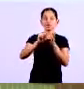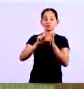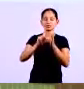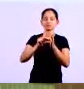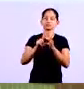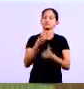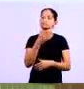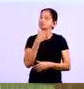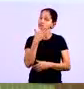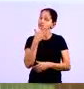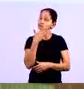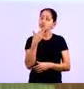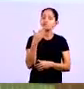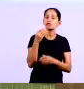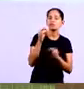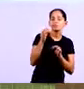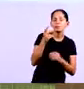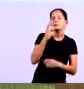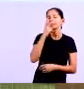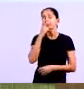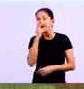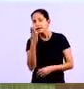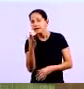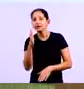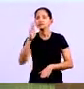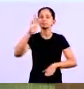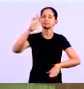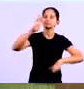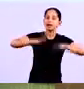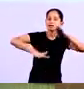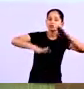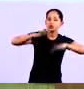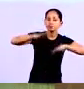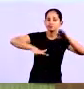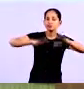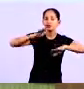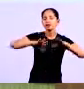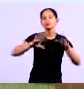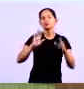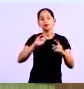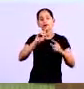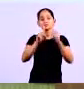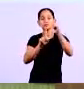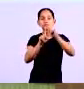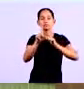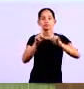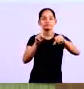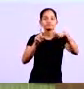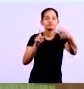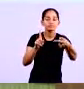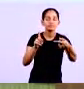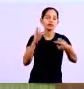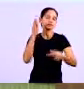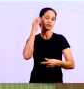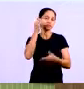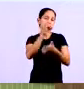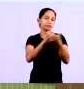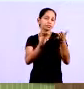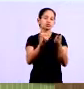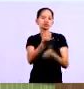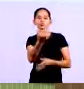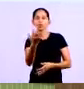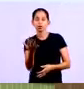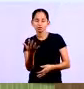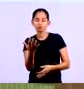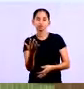que você pague e vai ter tanto de lucro em cima desse tanto de lucro que eu presumo você vai pagar imposto.